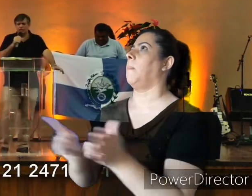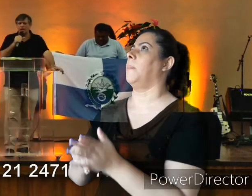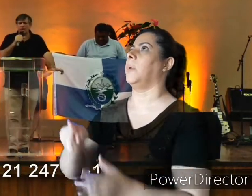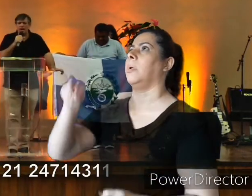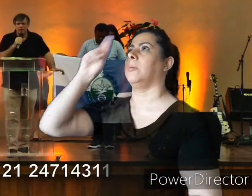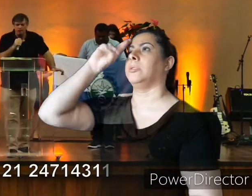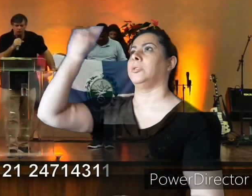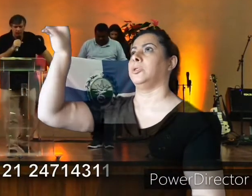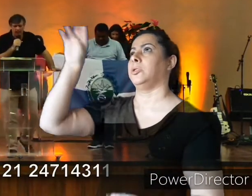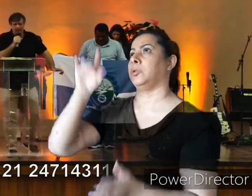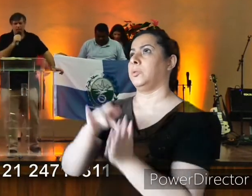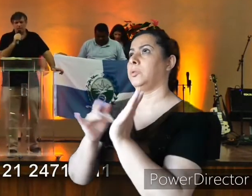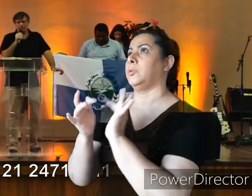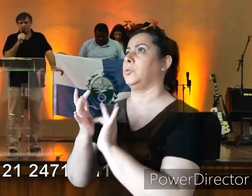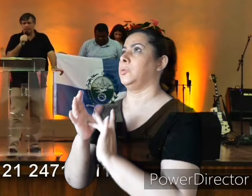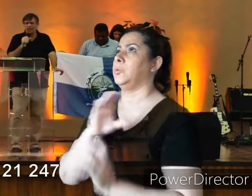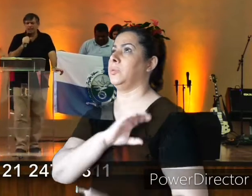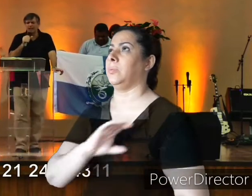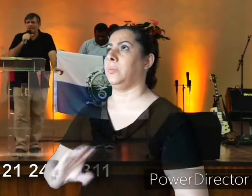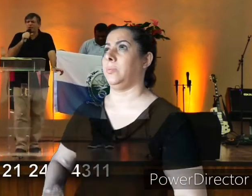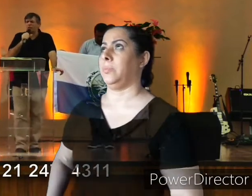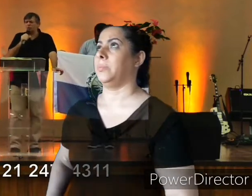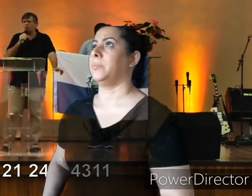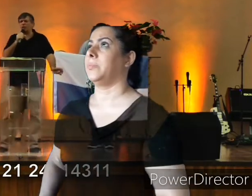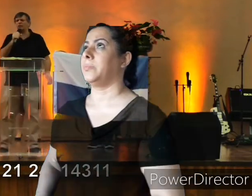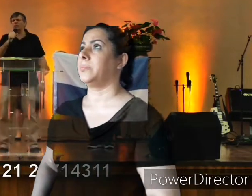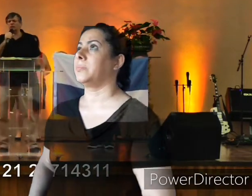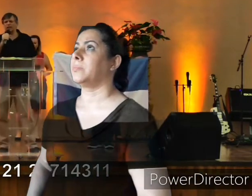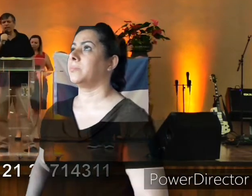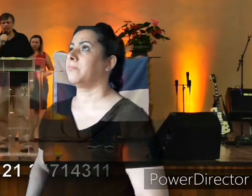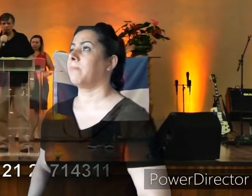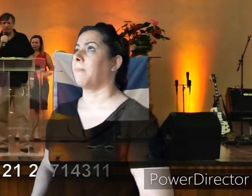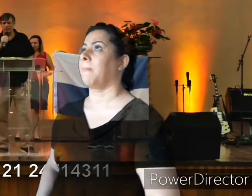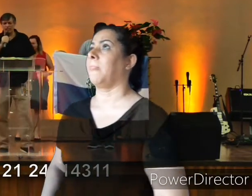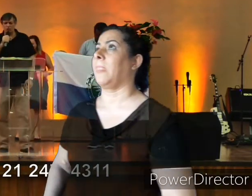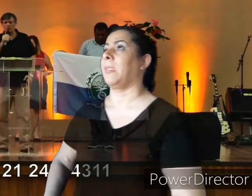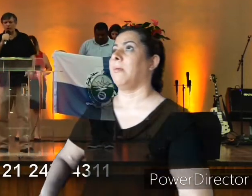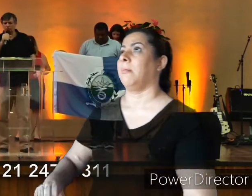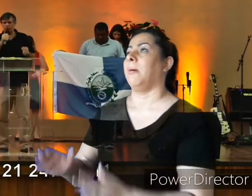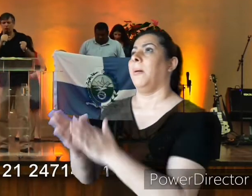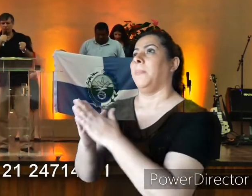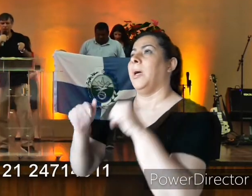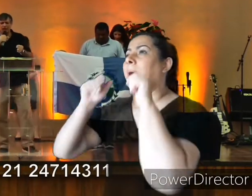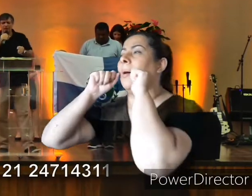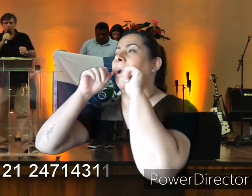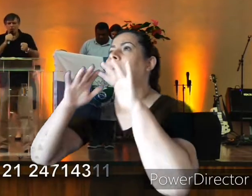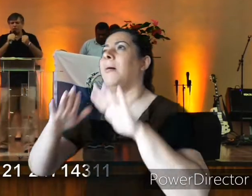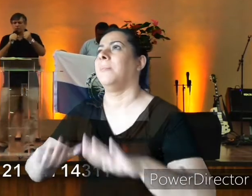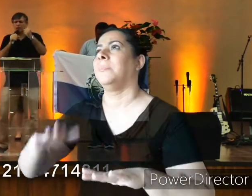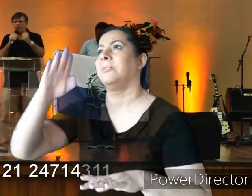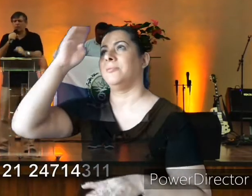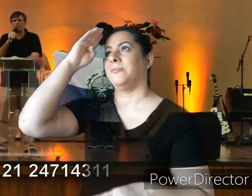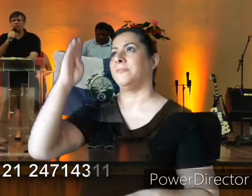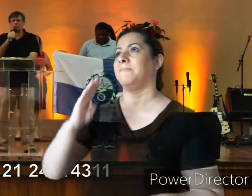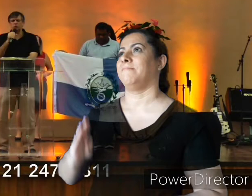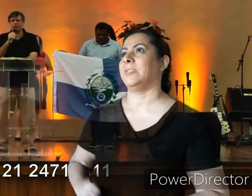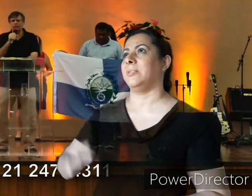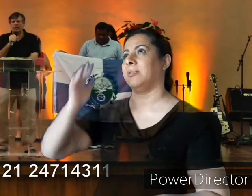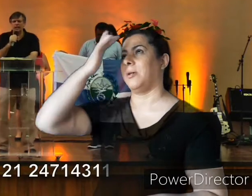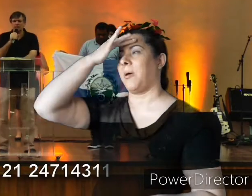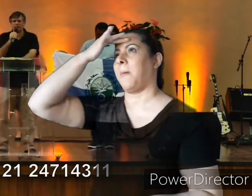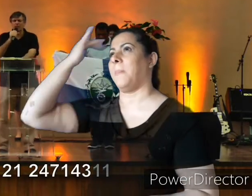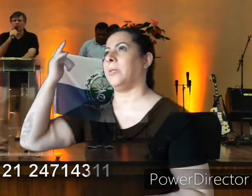ao oeste. Abençoa a igreja brasileira. Continua levantando a Tua igreja com mais força, com mais poder, com